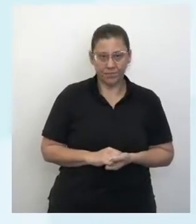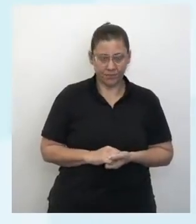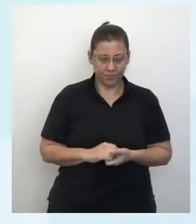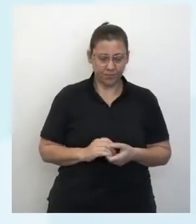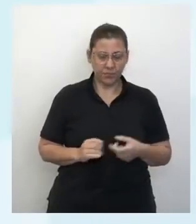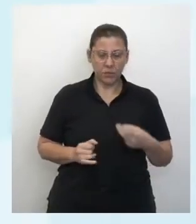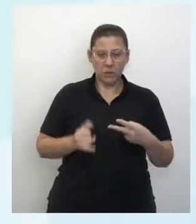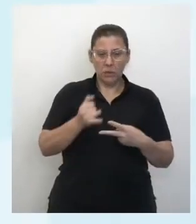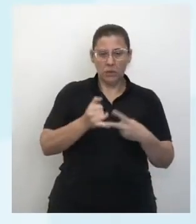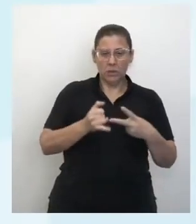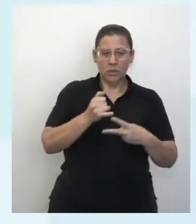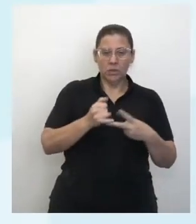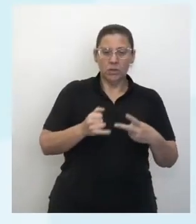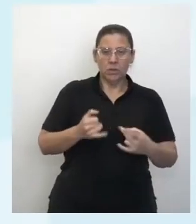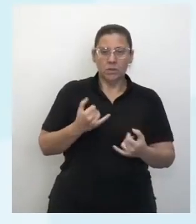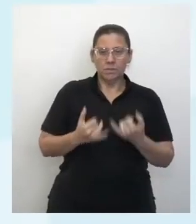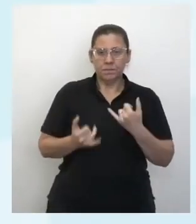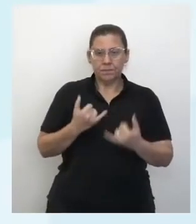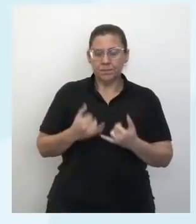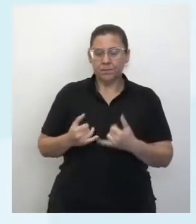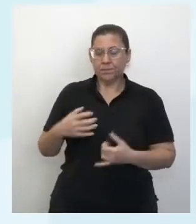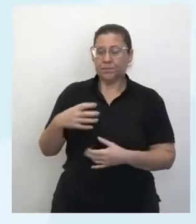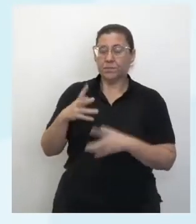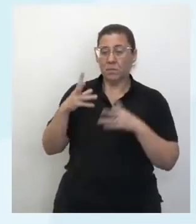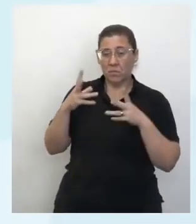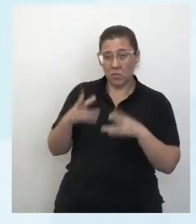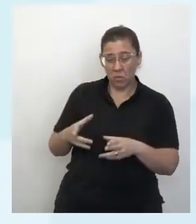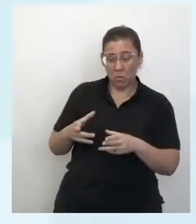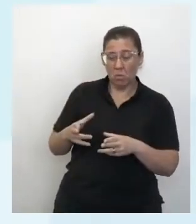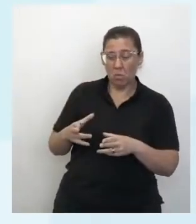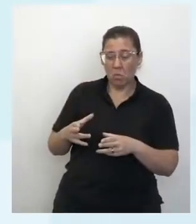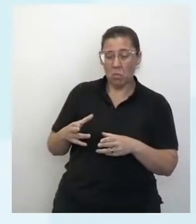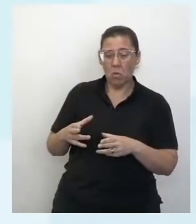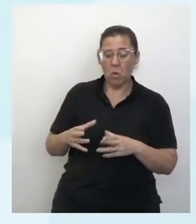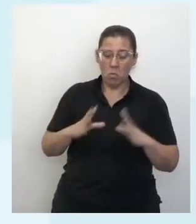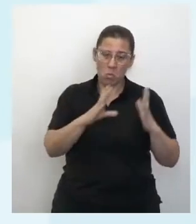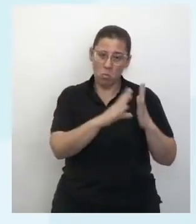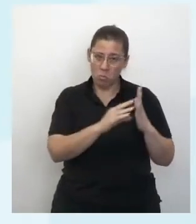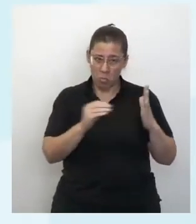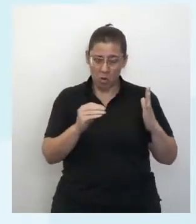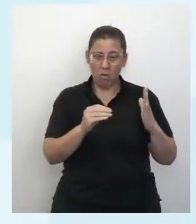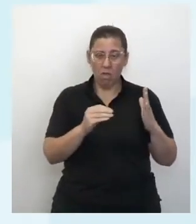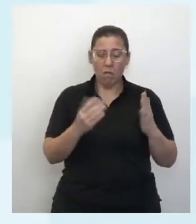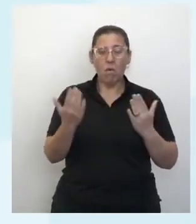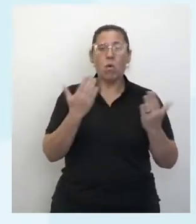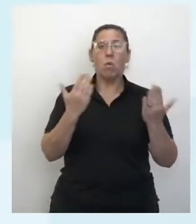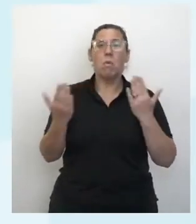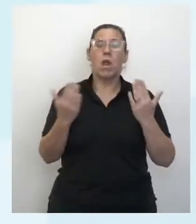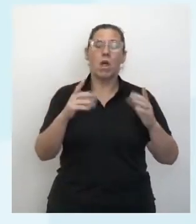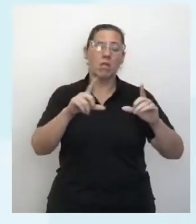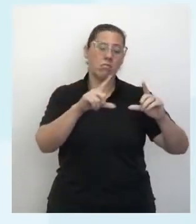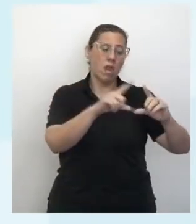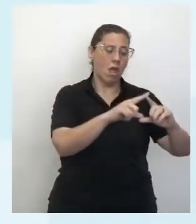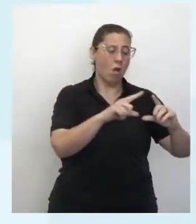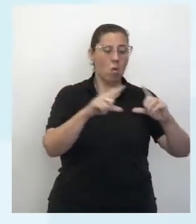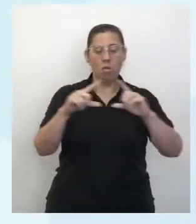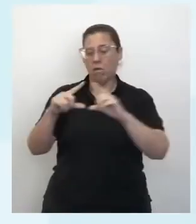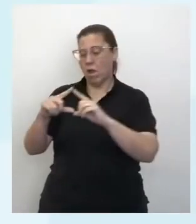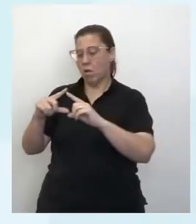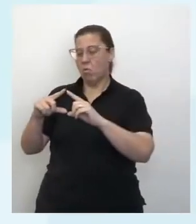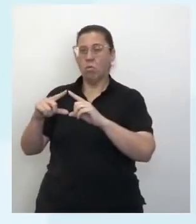semelhantes são aqueles que têm a mesma forma, então tem que ser do mesmo formatinho. Você vai comparar triângulo com